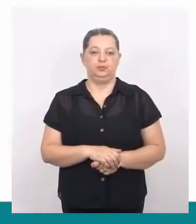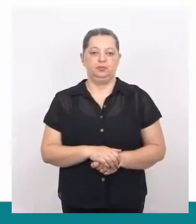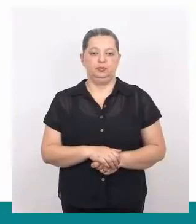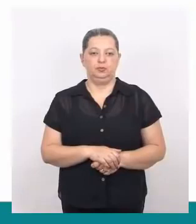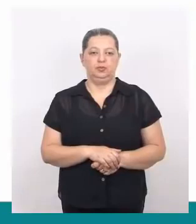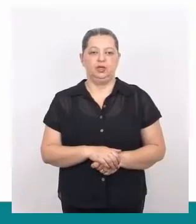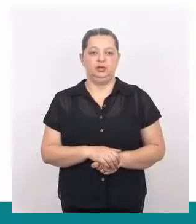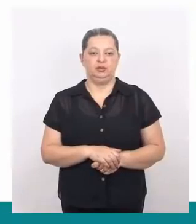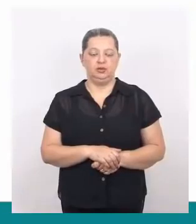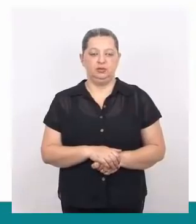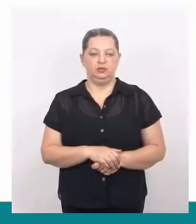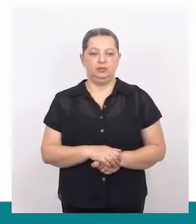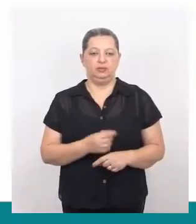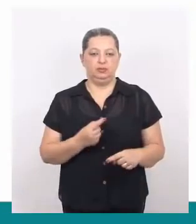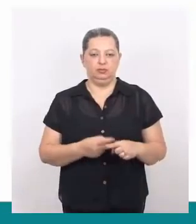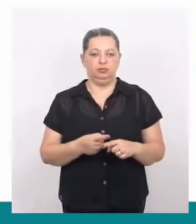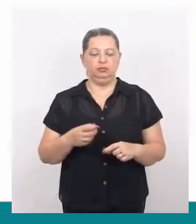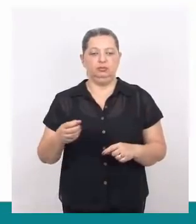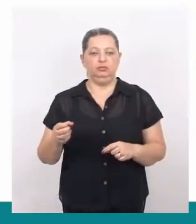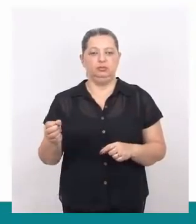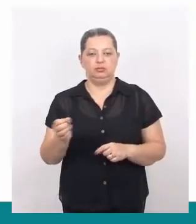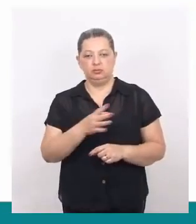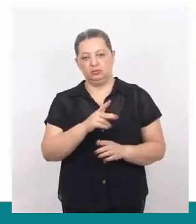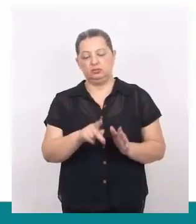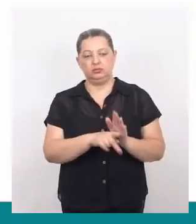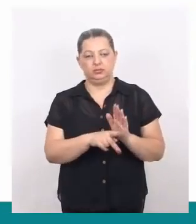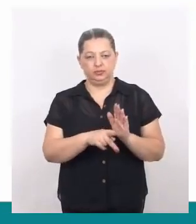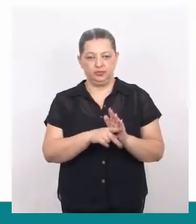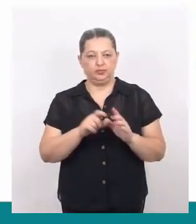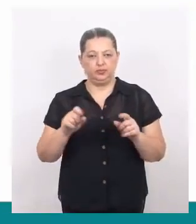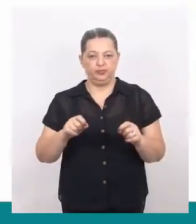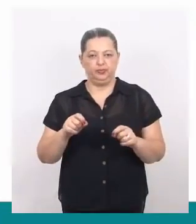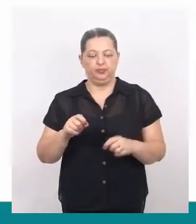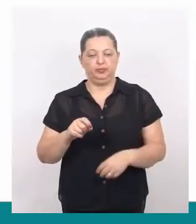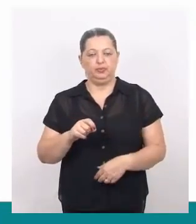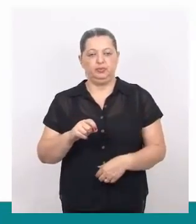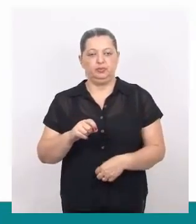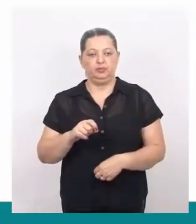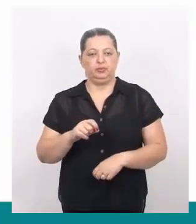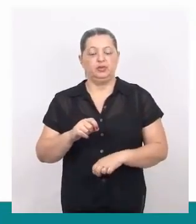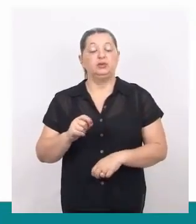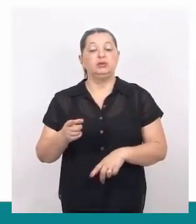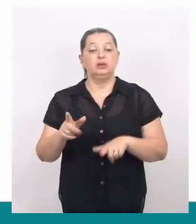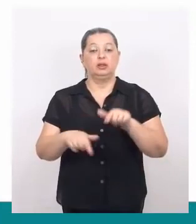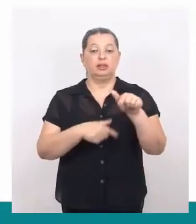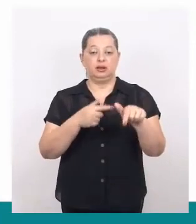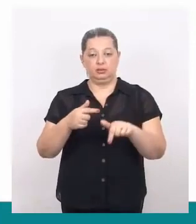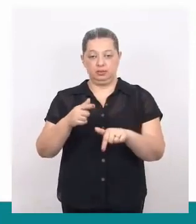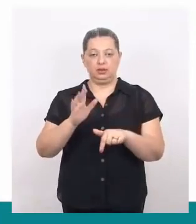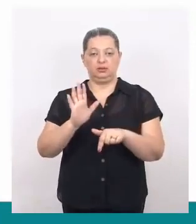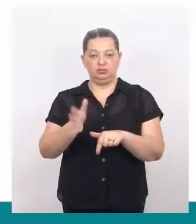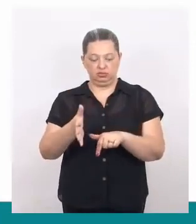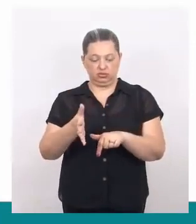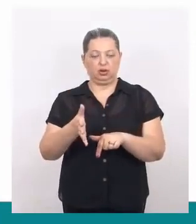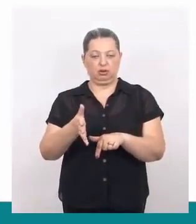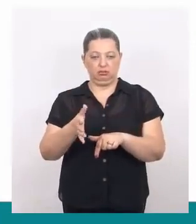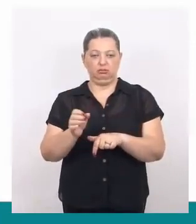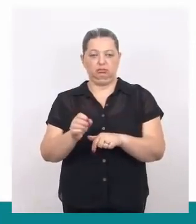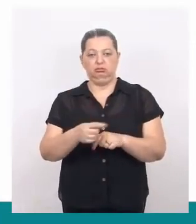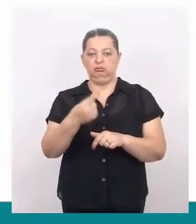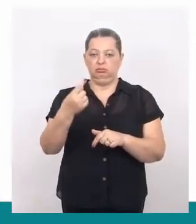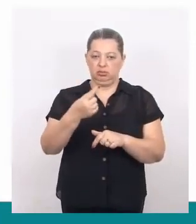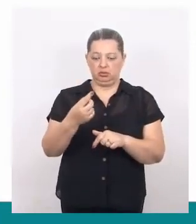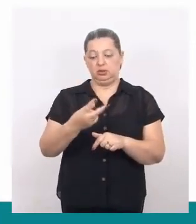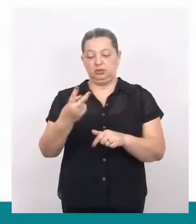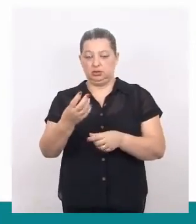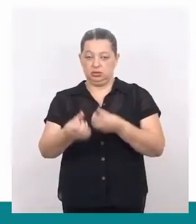Essa também é uma nova funcionalidade da SED, vai trazer aqui se a jornada atual foi atendida em primeiro, segundo semestre,